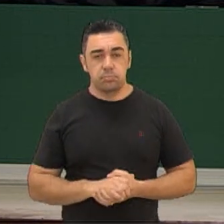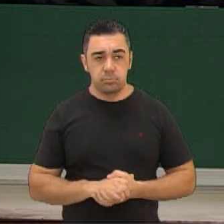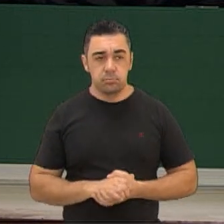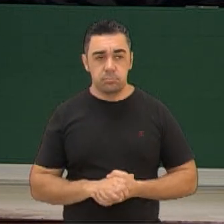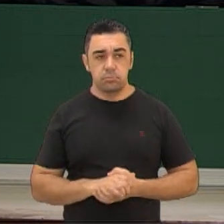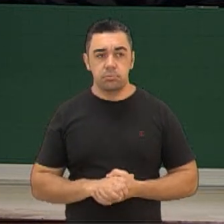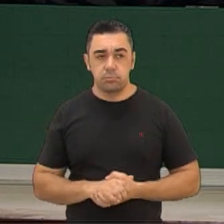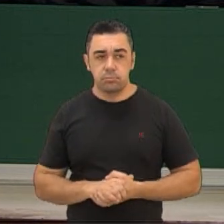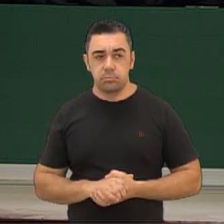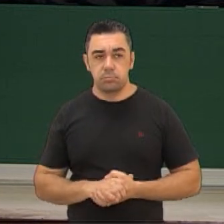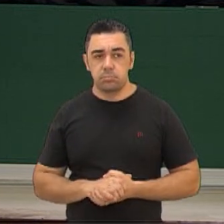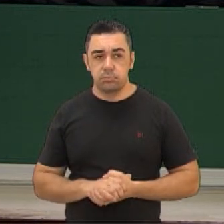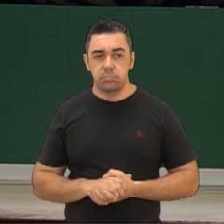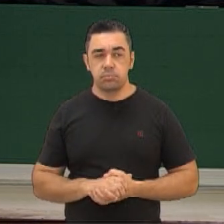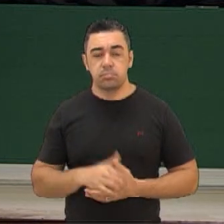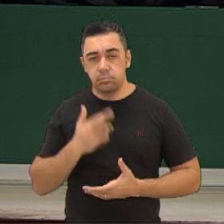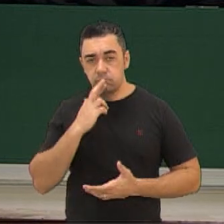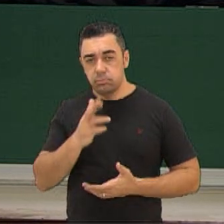3.